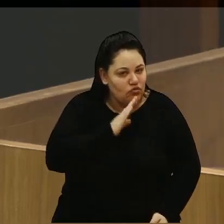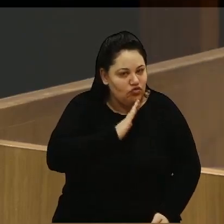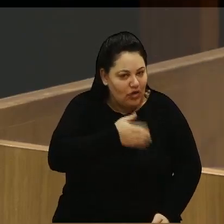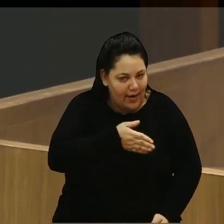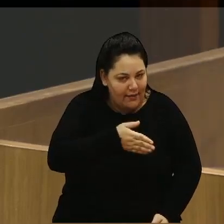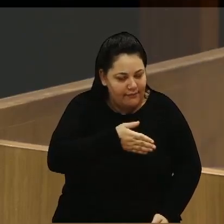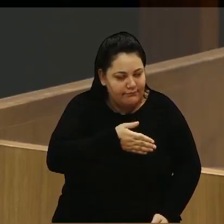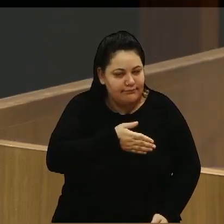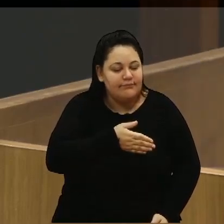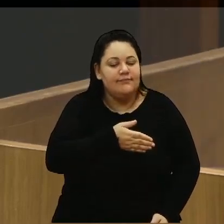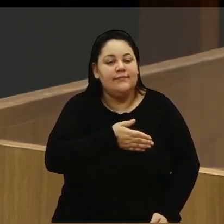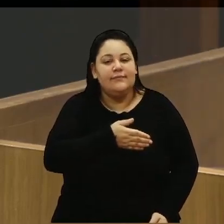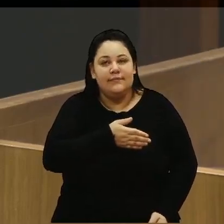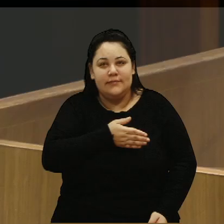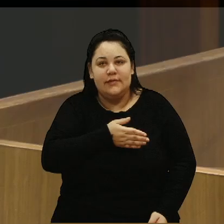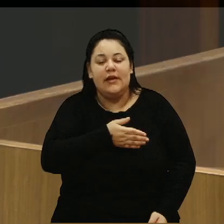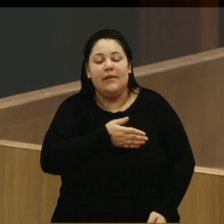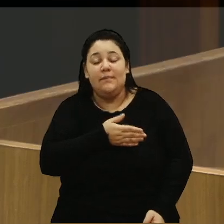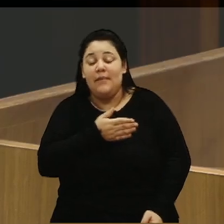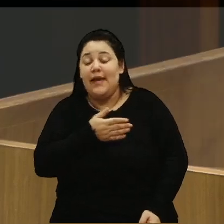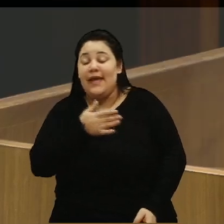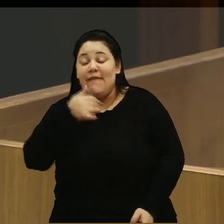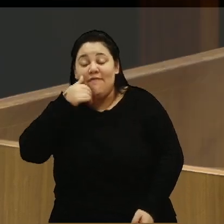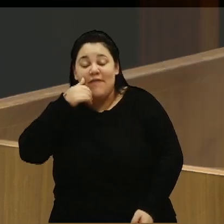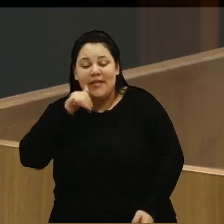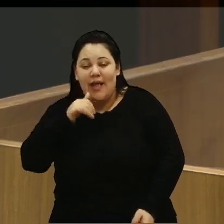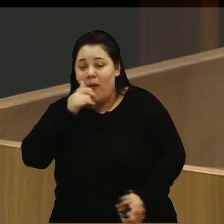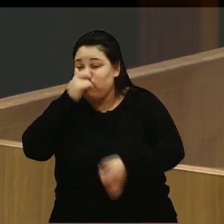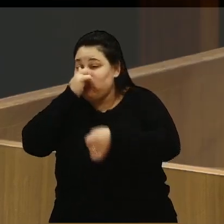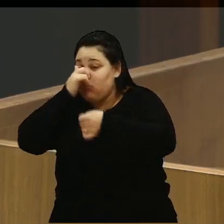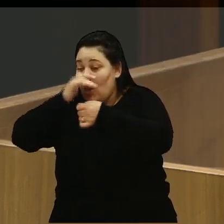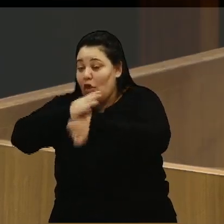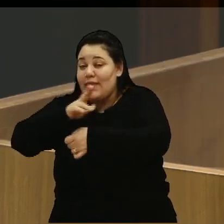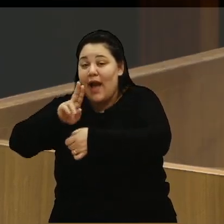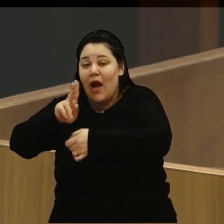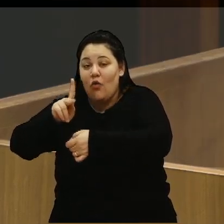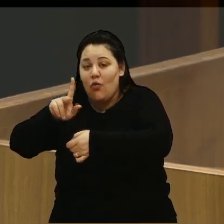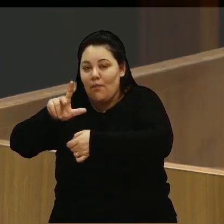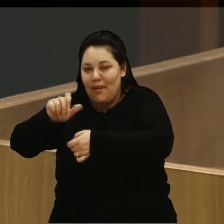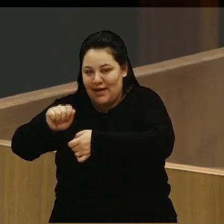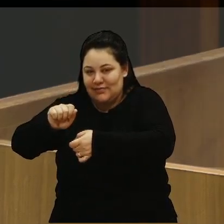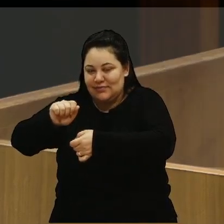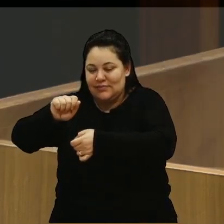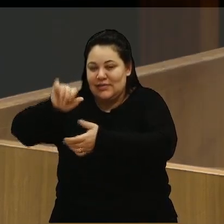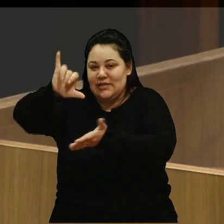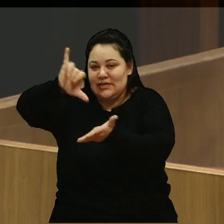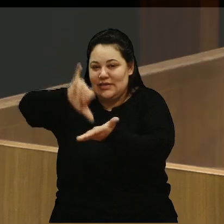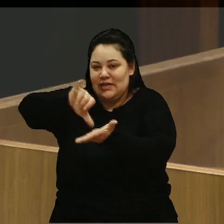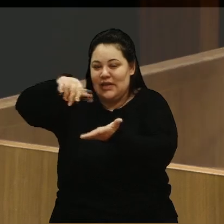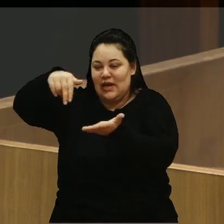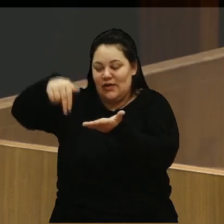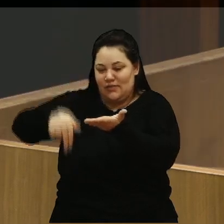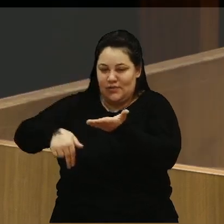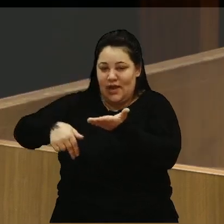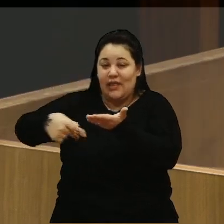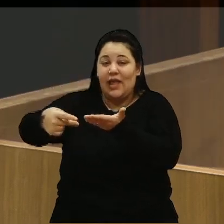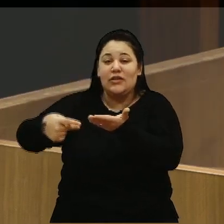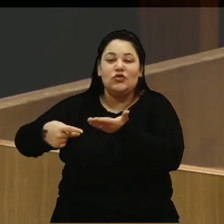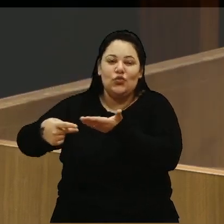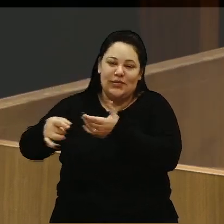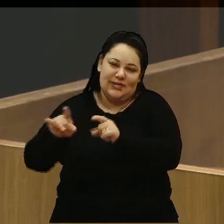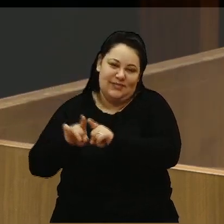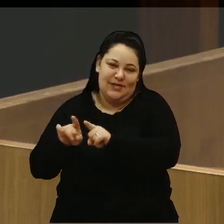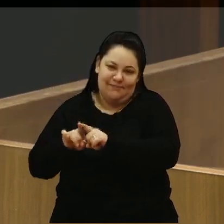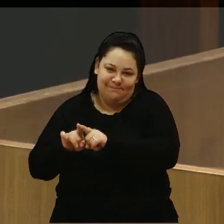não desembocar lá na UPA e a gente ter as superlotações que a gente tem na UPA, tanto a Zona Norte